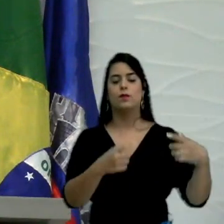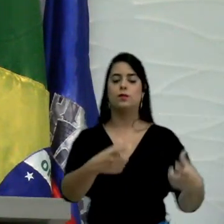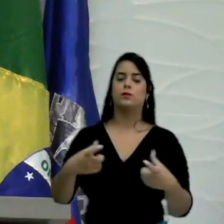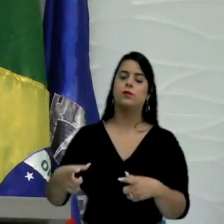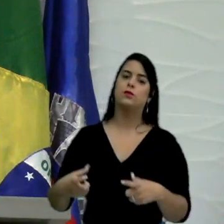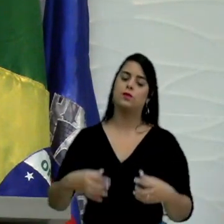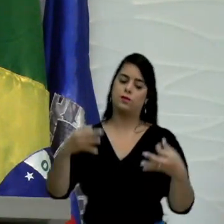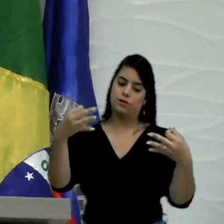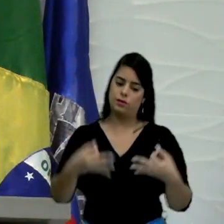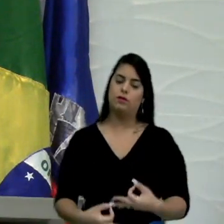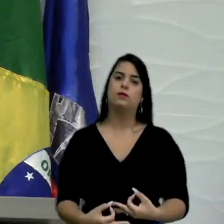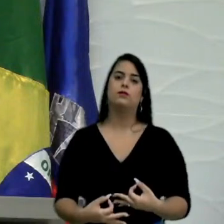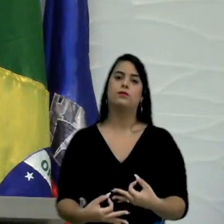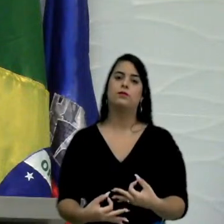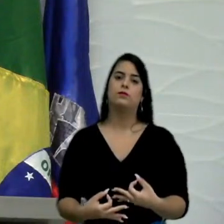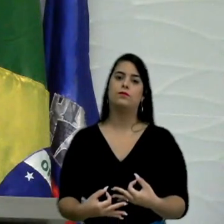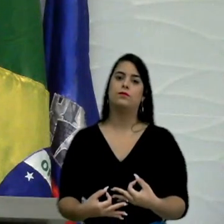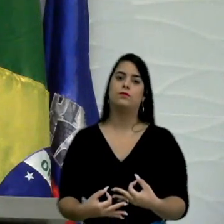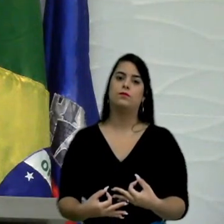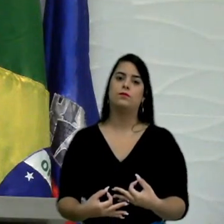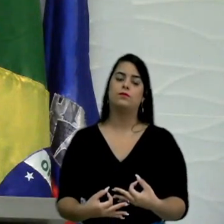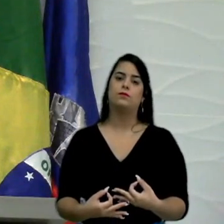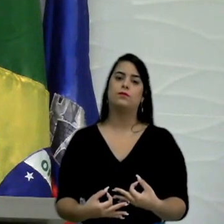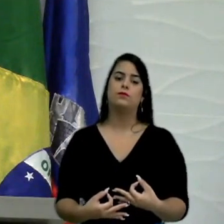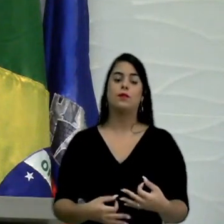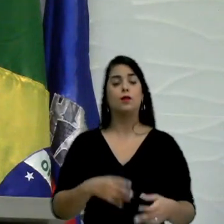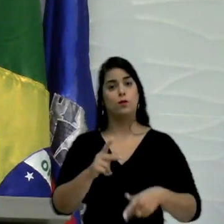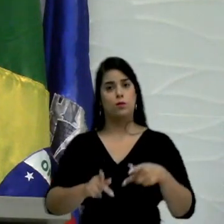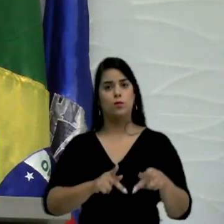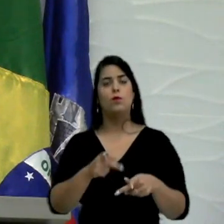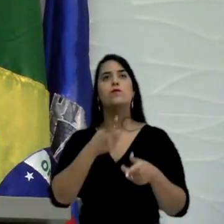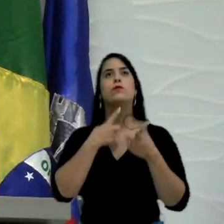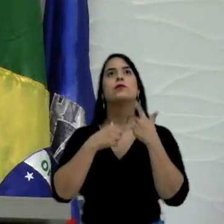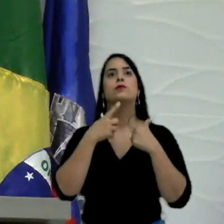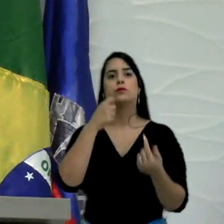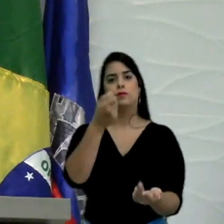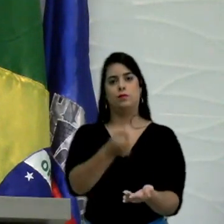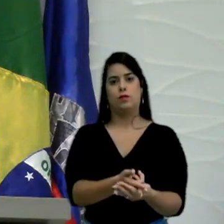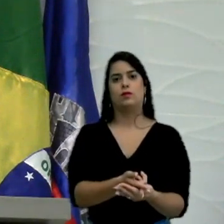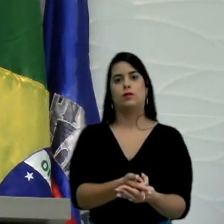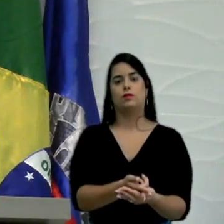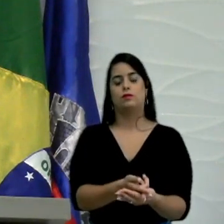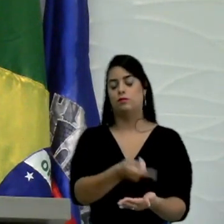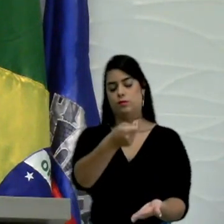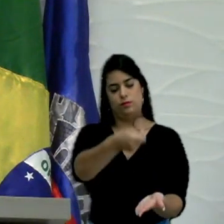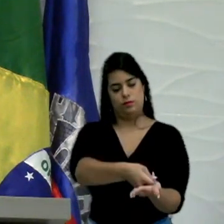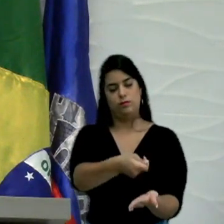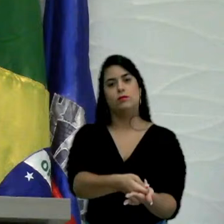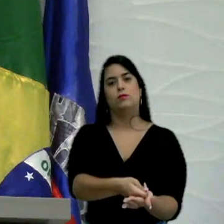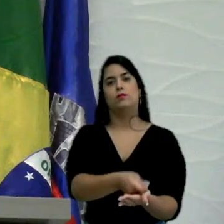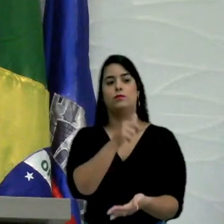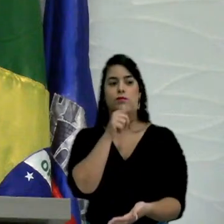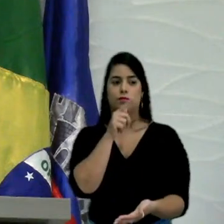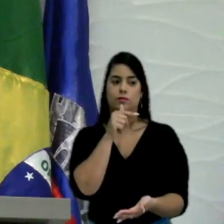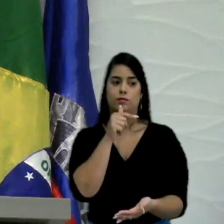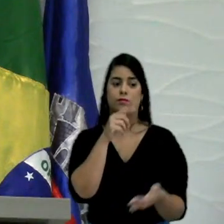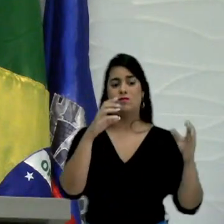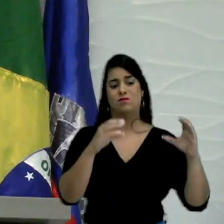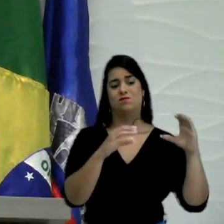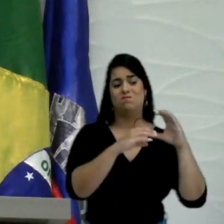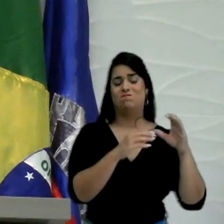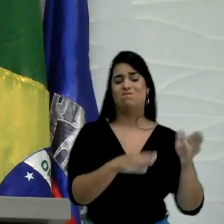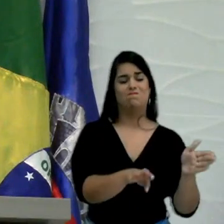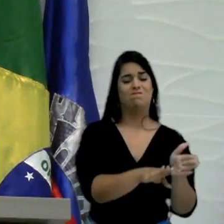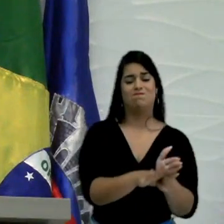certeza plena de que a população quer pagar pelo líquido, e o líquido que a Compesa tem não está chegando. Para